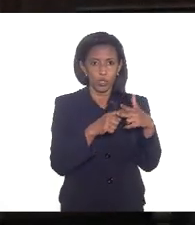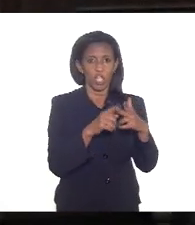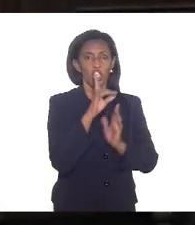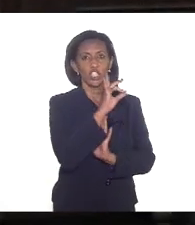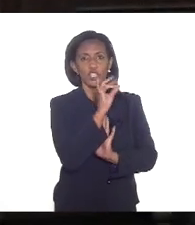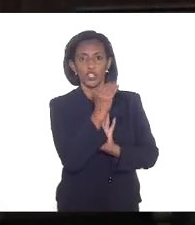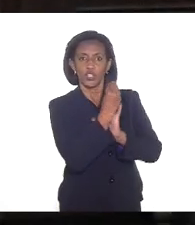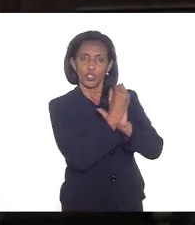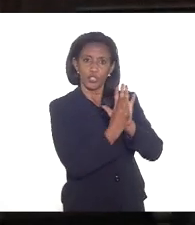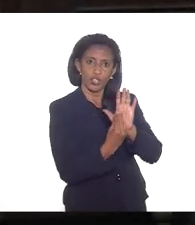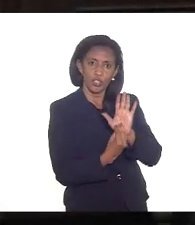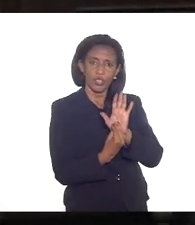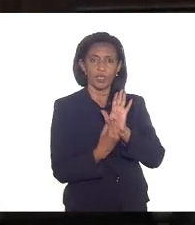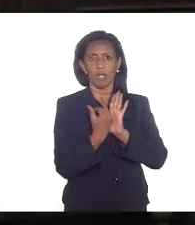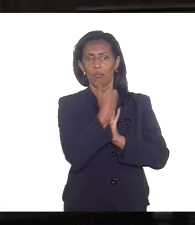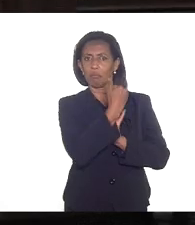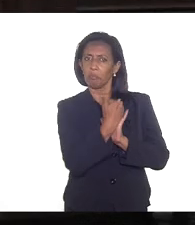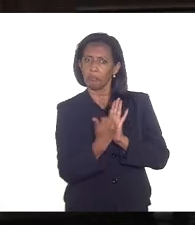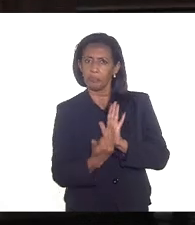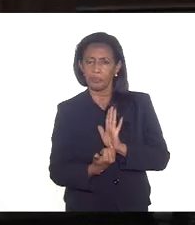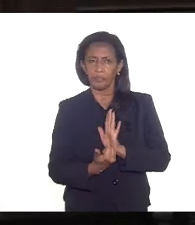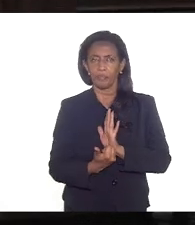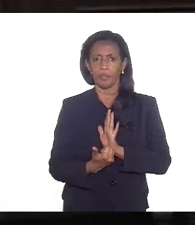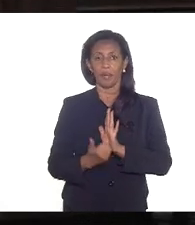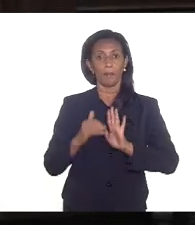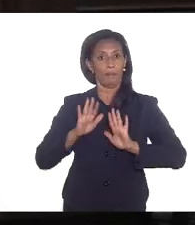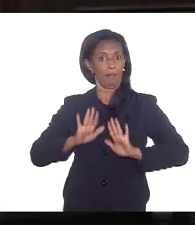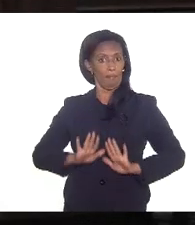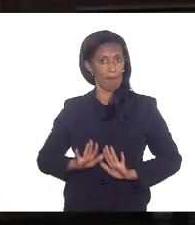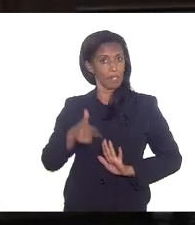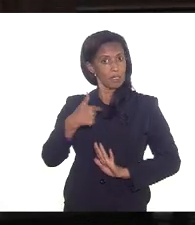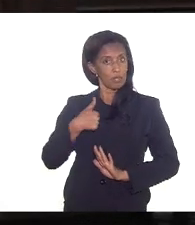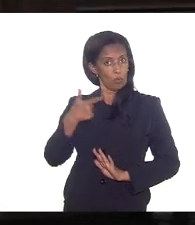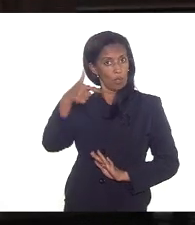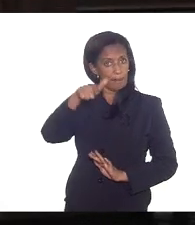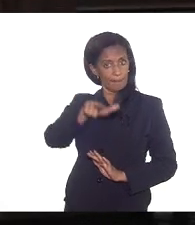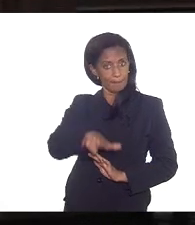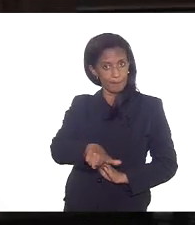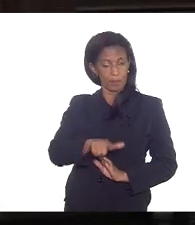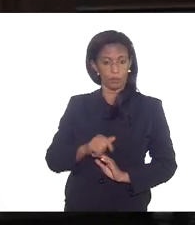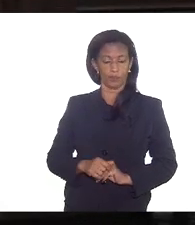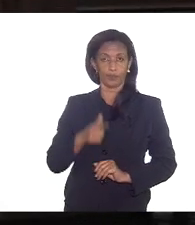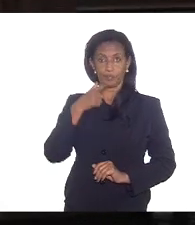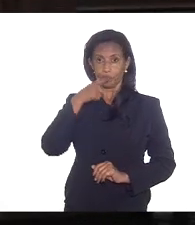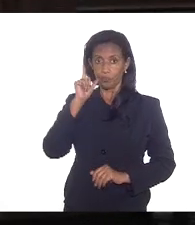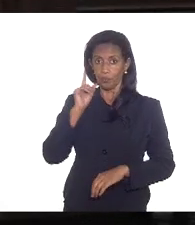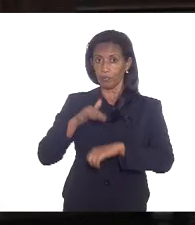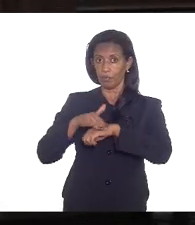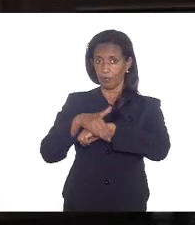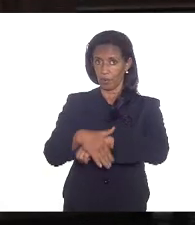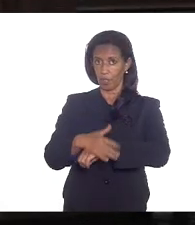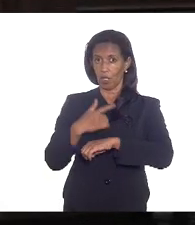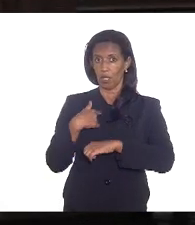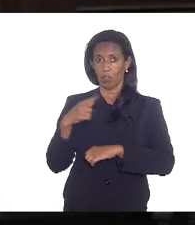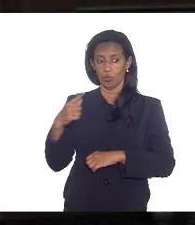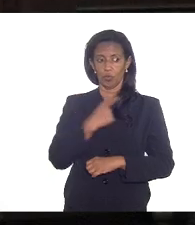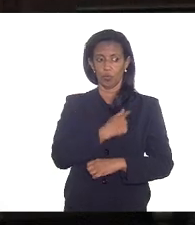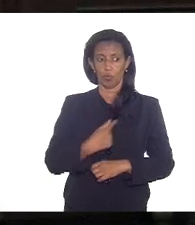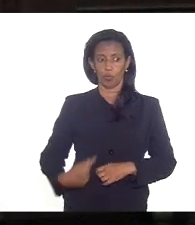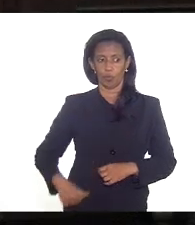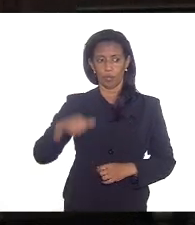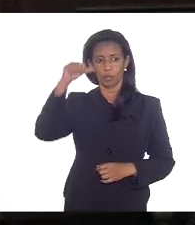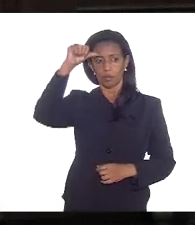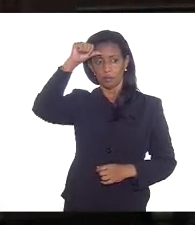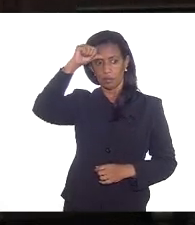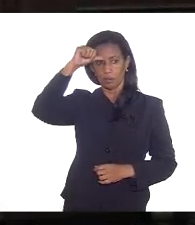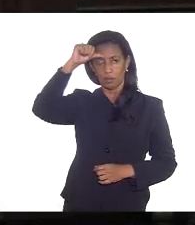calendários procedimentos mas repito ontem à noite eu estive com o governador Cláudio